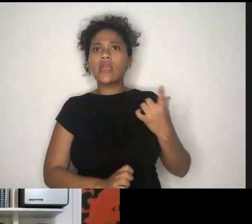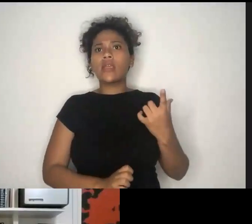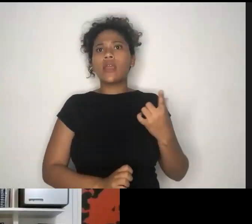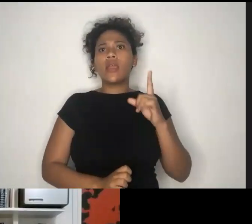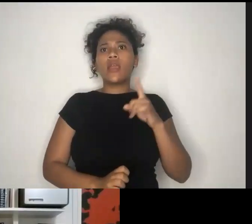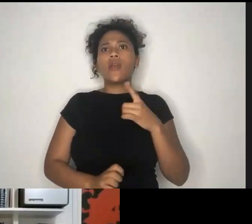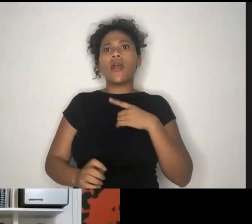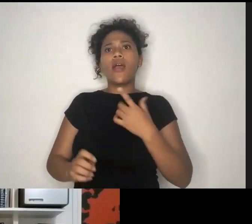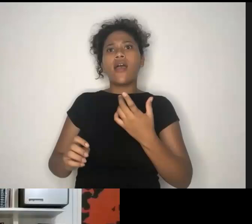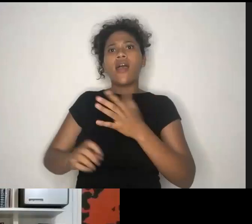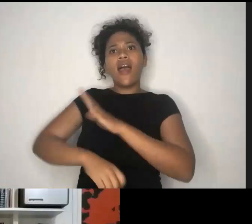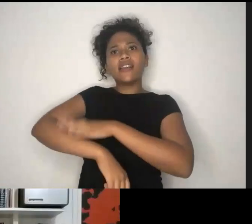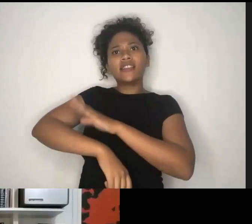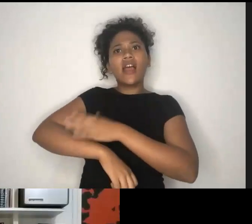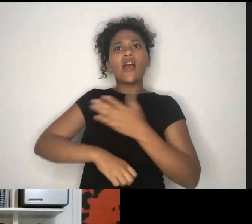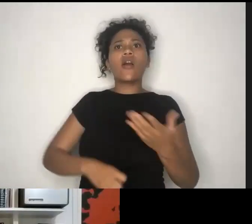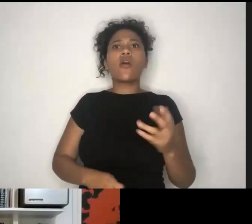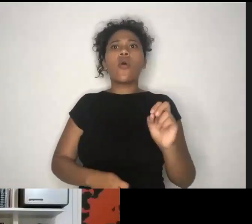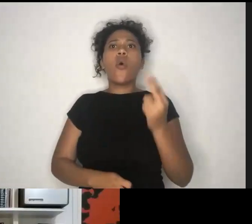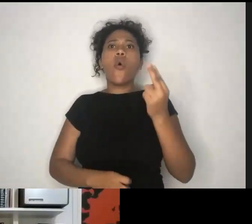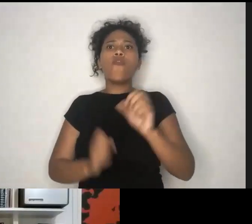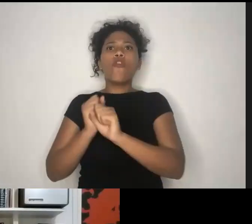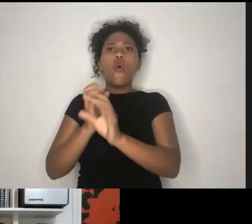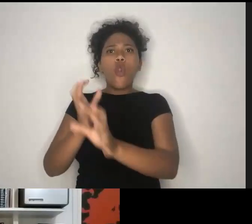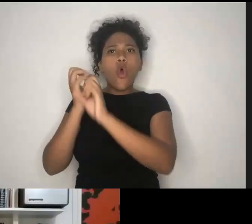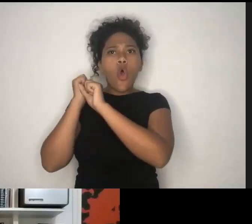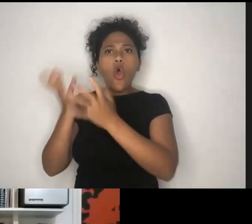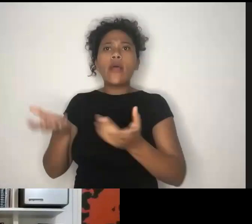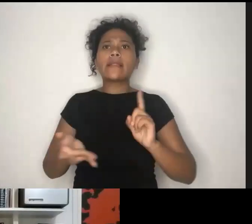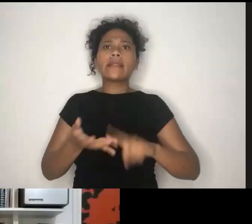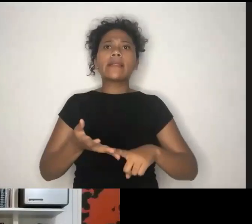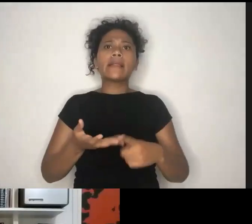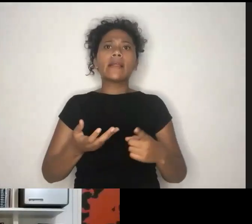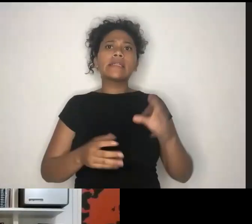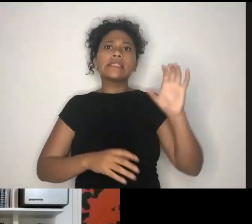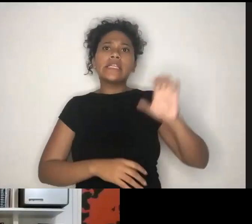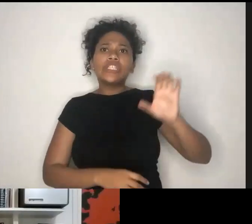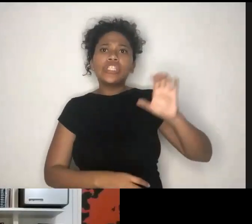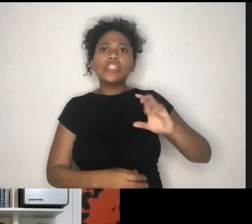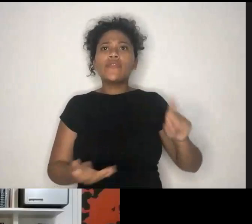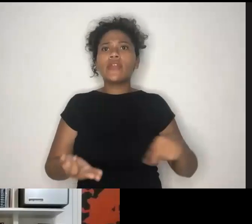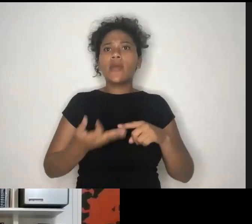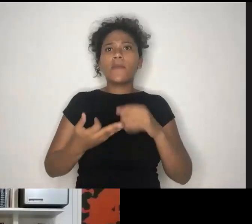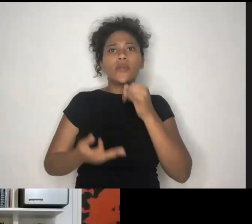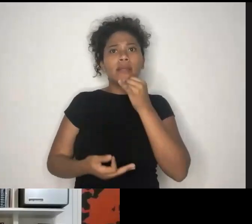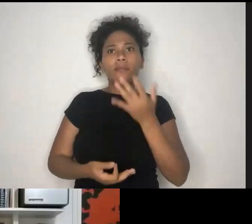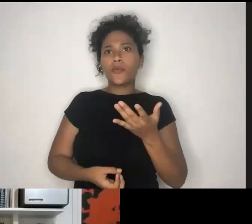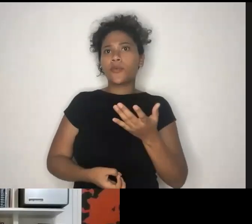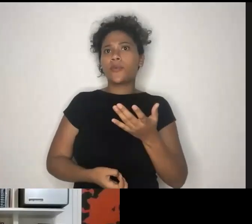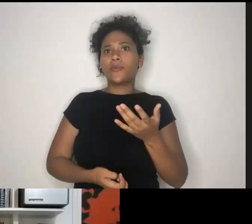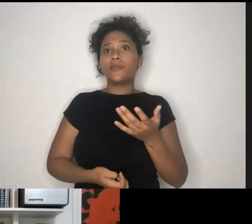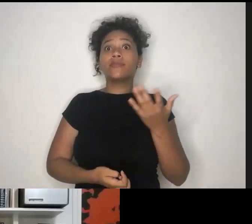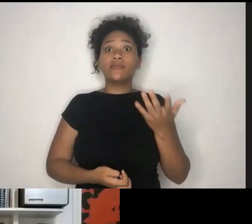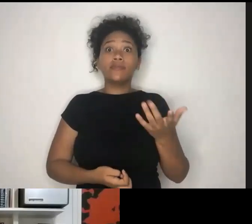racial seja uma questão folclórica seja uma questão científica por exemplo aí sobre